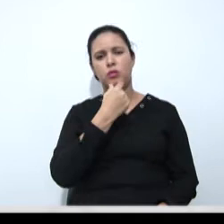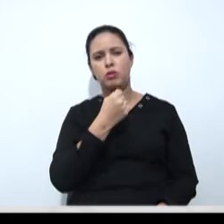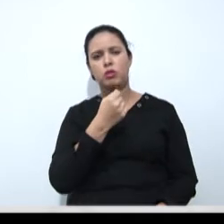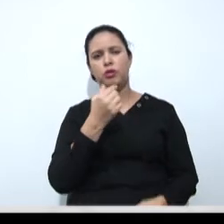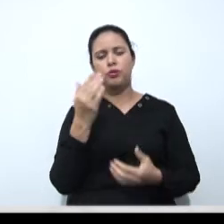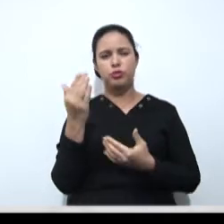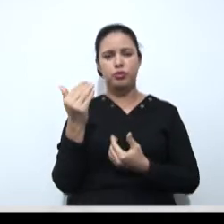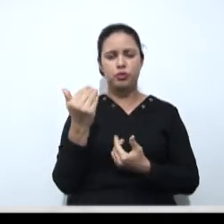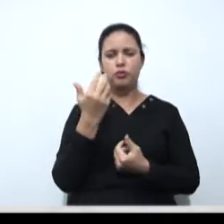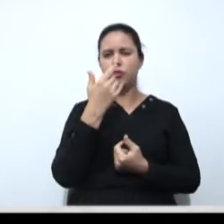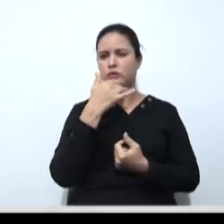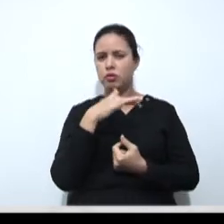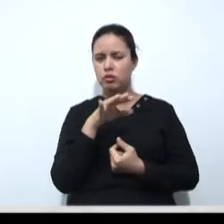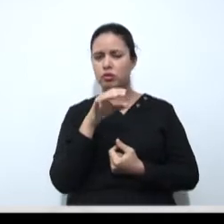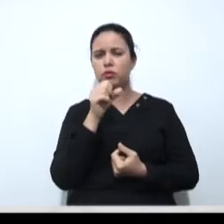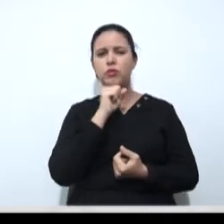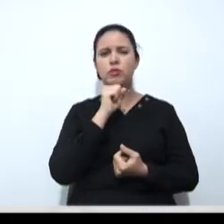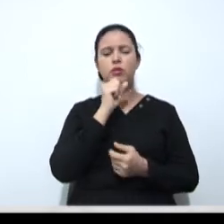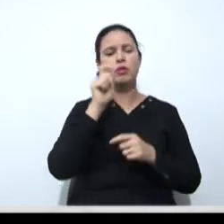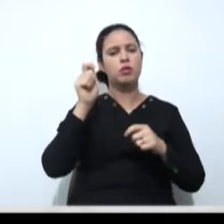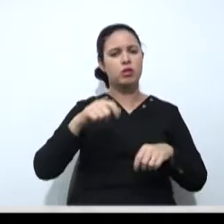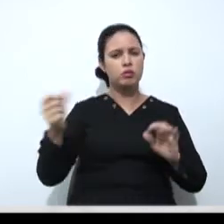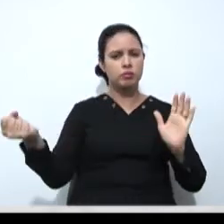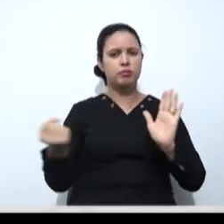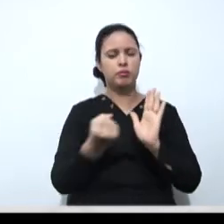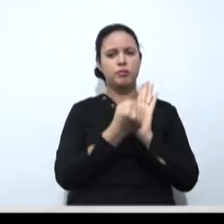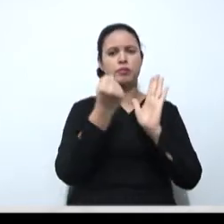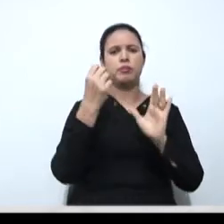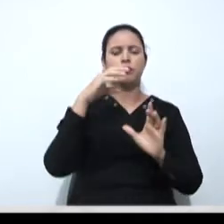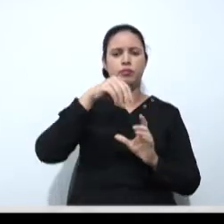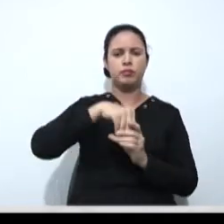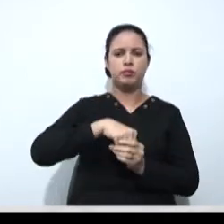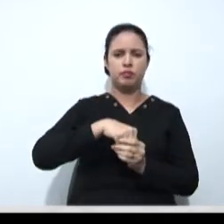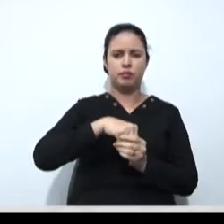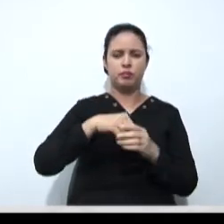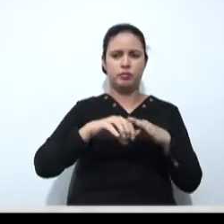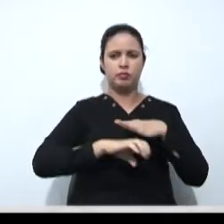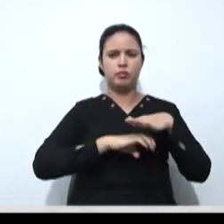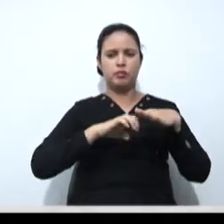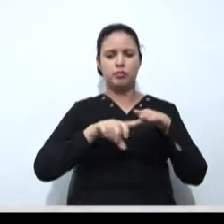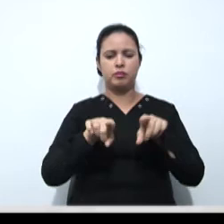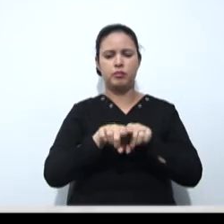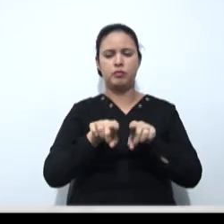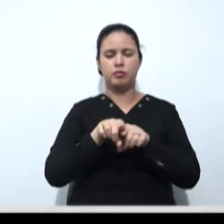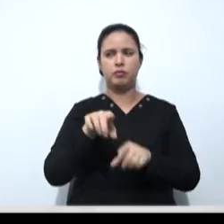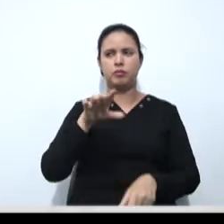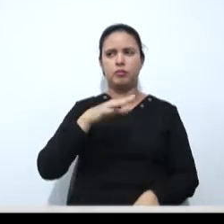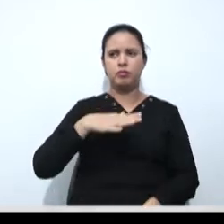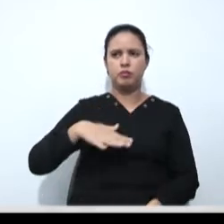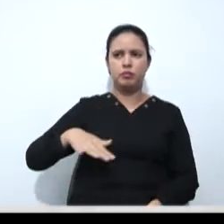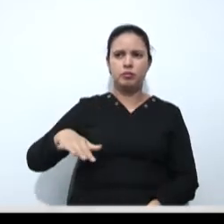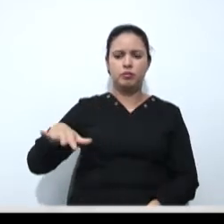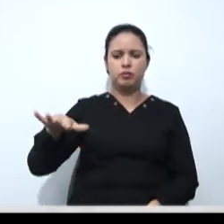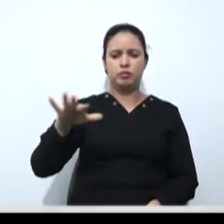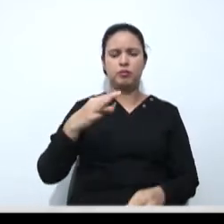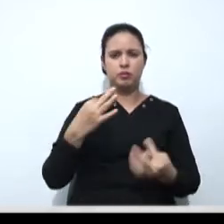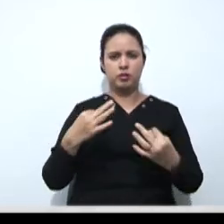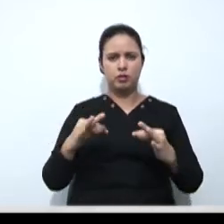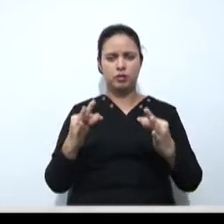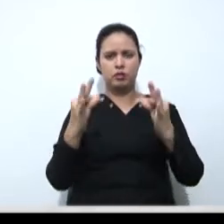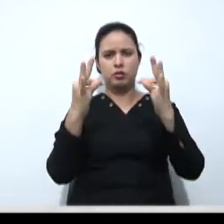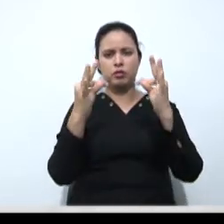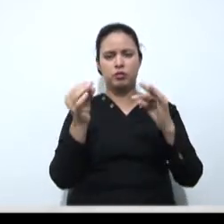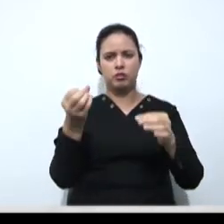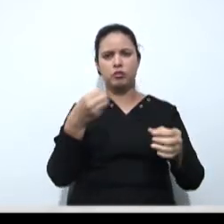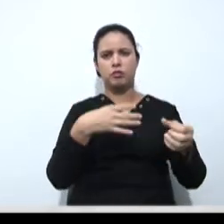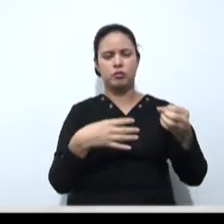pode provocar algum impacto na minha empresa. Também tem o ambiente tecnológico, que são as inovações